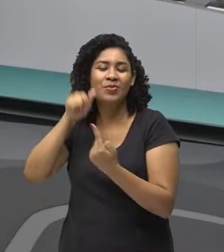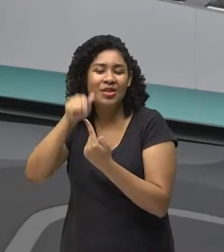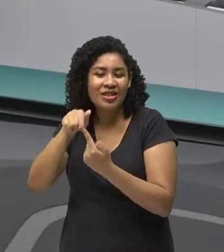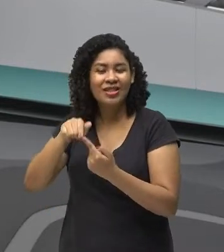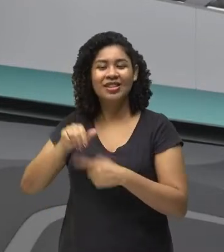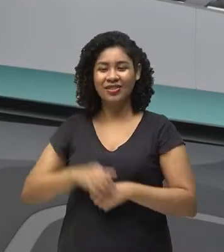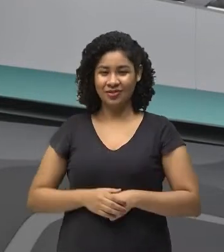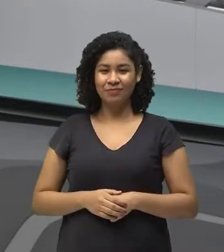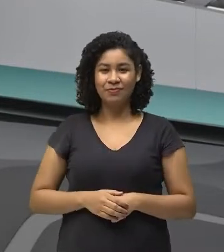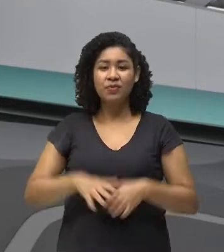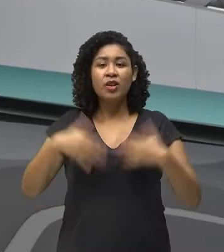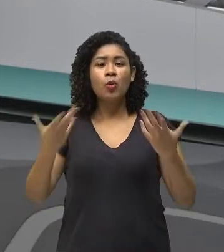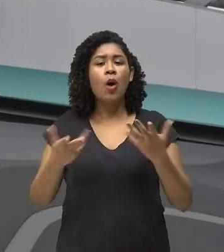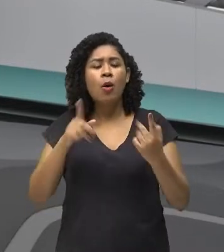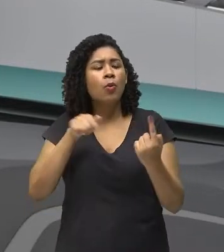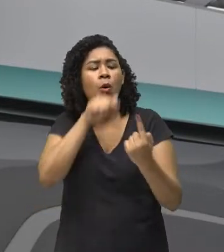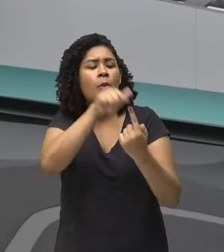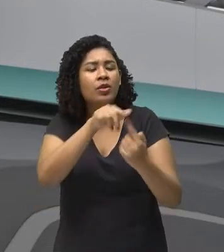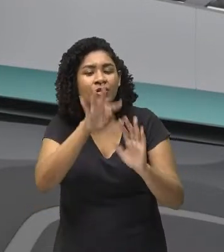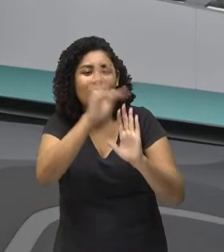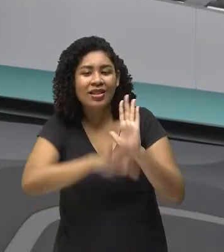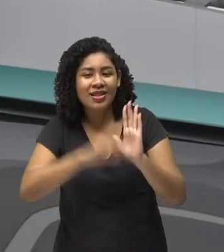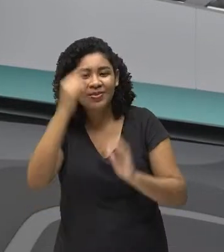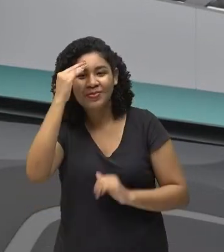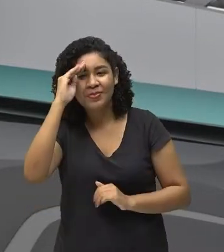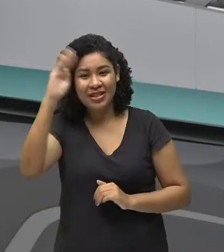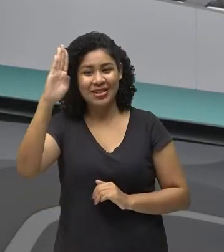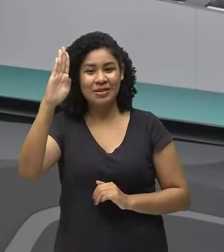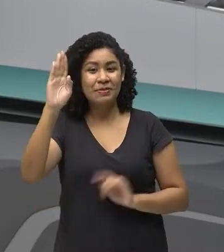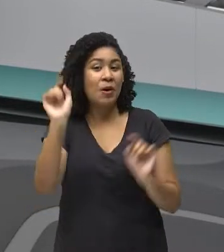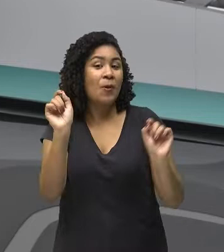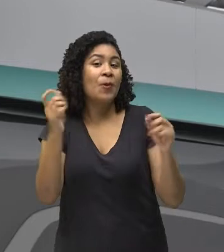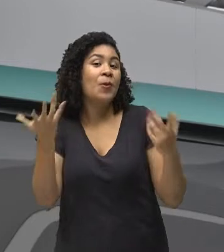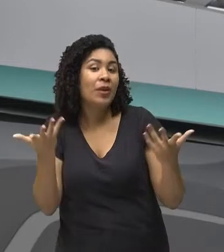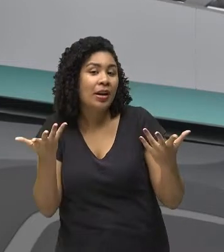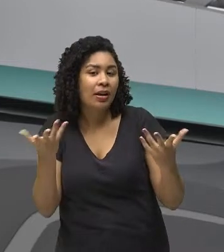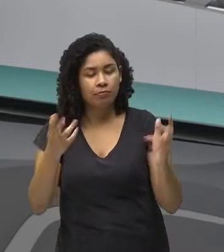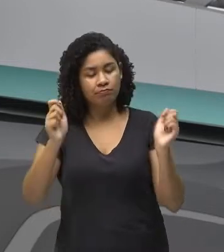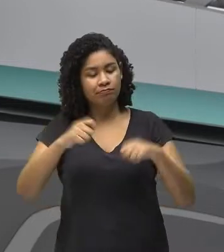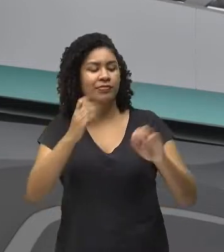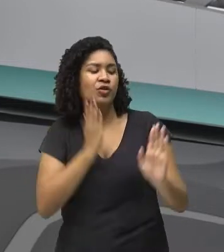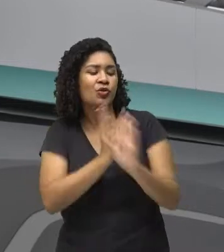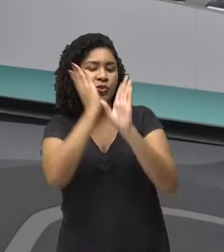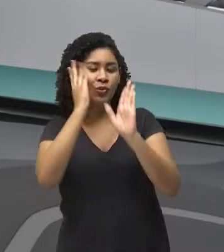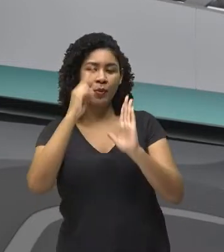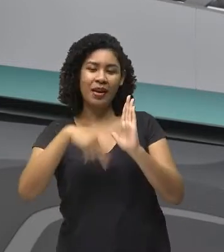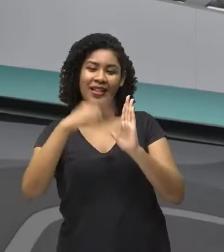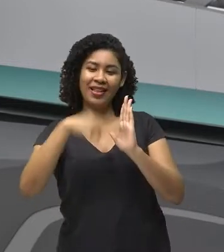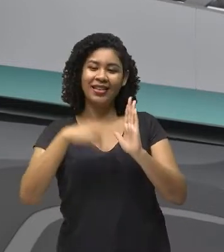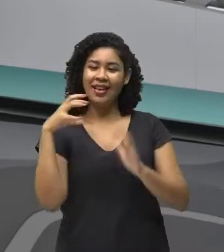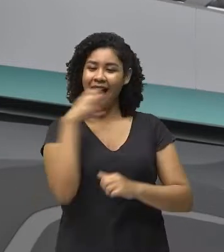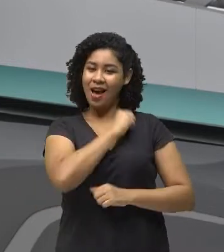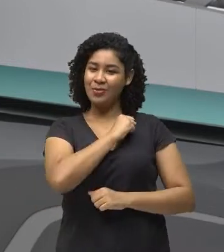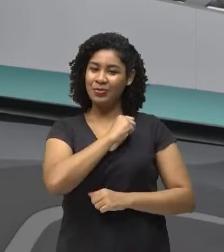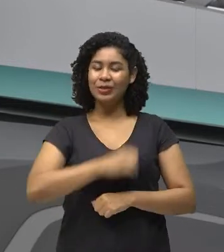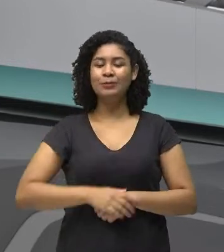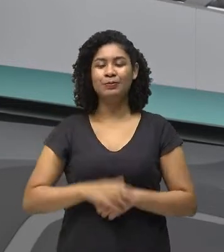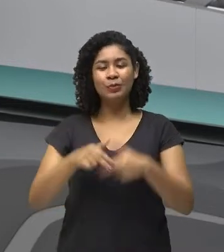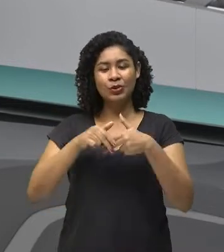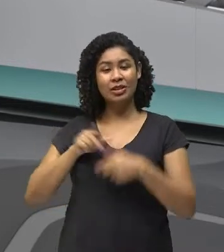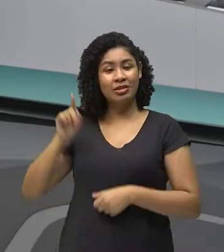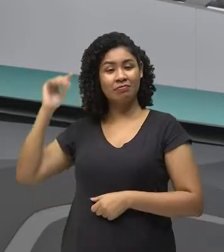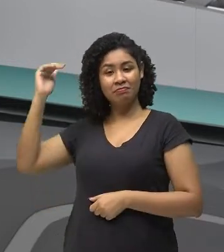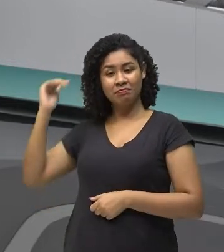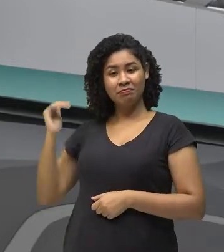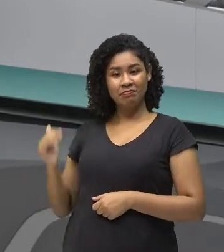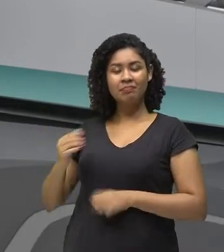que aquele texto tá passando? Tudo bem? Então, essa é a ideia principal aqui, as características do